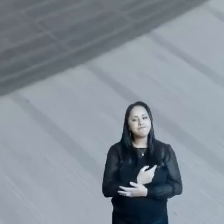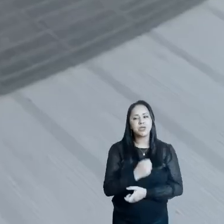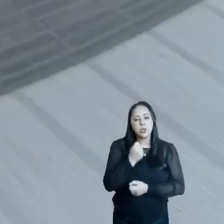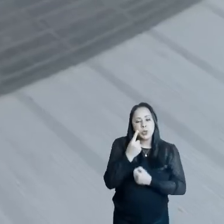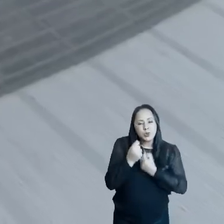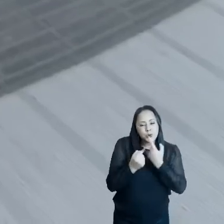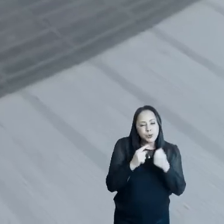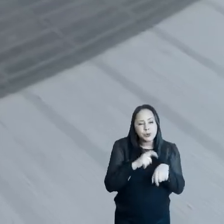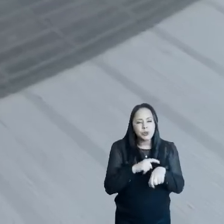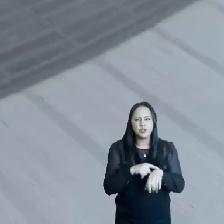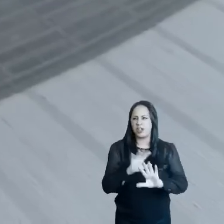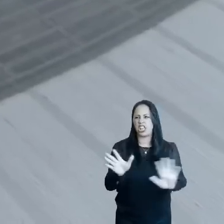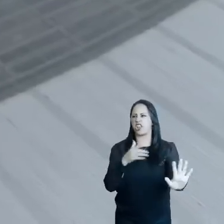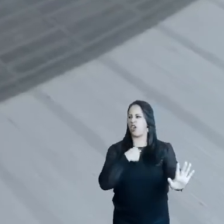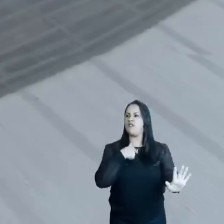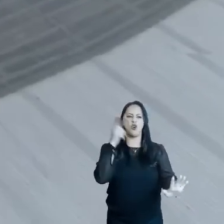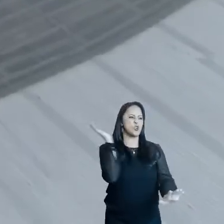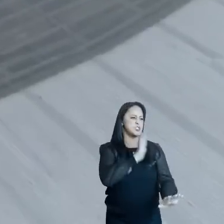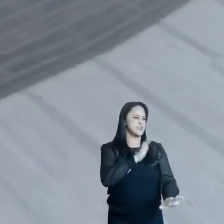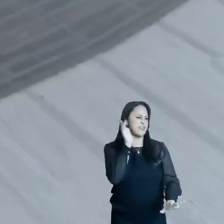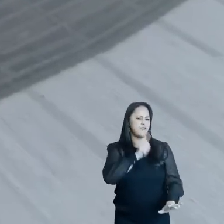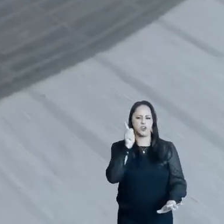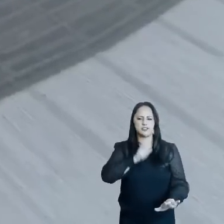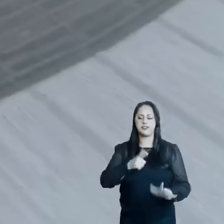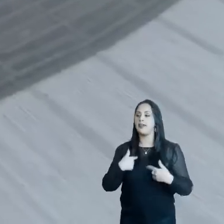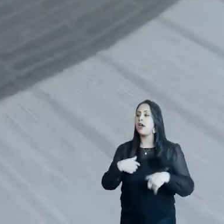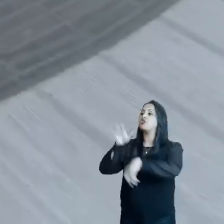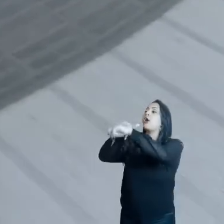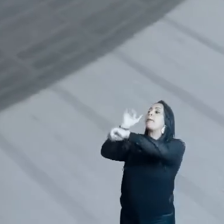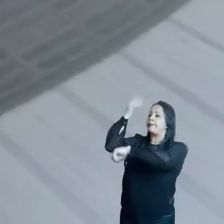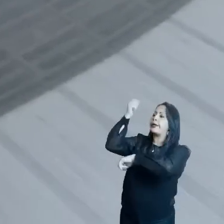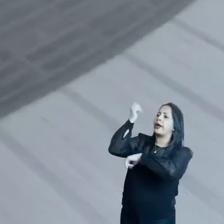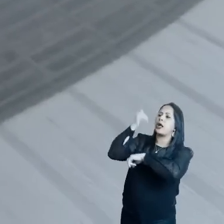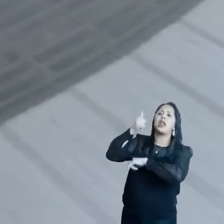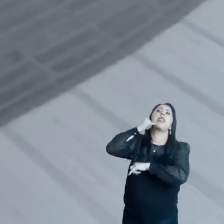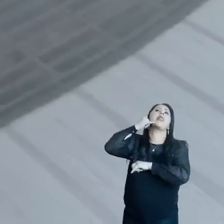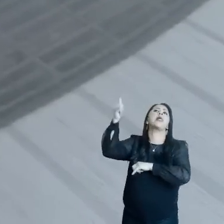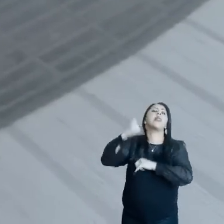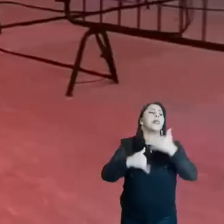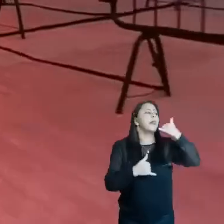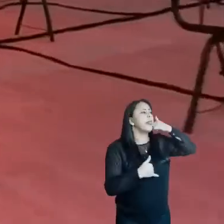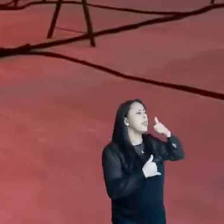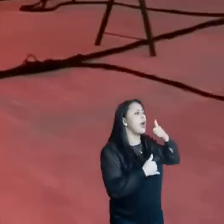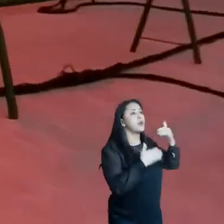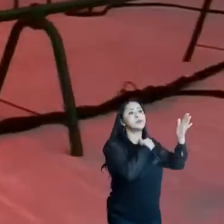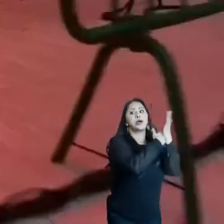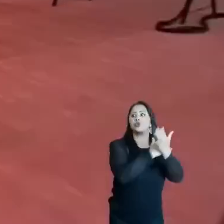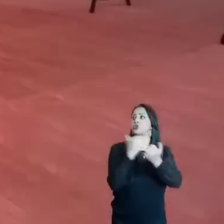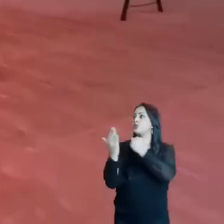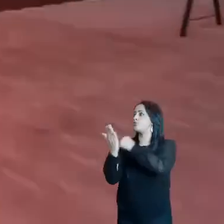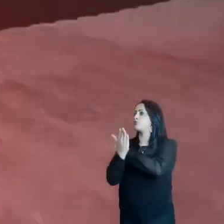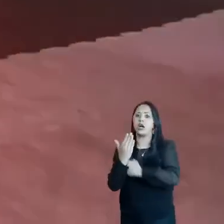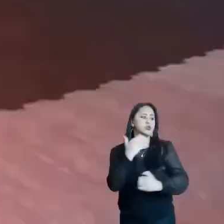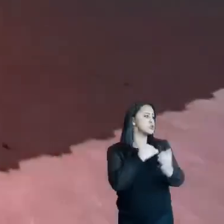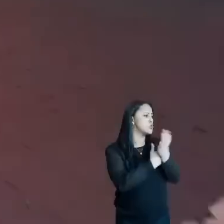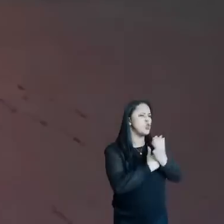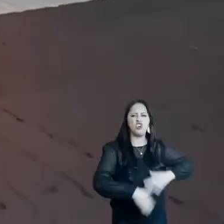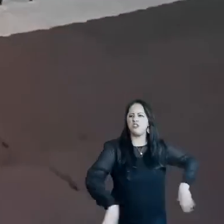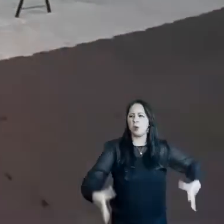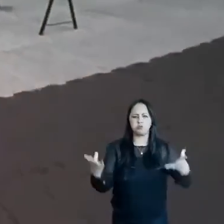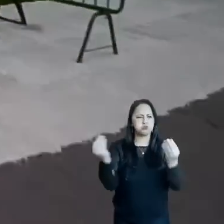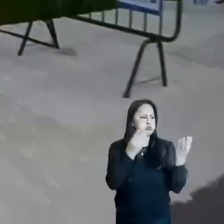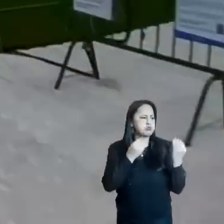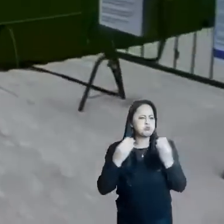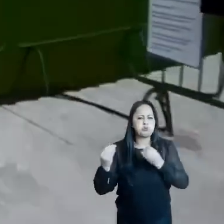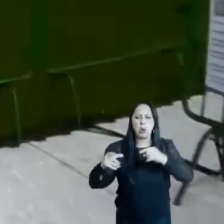tentei, eu mesmo vou dar um jeito aqui, eu vou conversar com meus brothers. Ô, brother, eu liguei para um brother, liguei para o outro, falei, gente, eu preciso da ajuda de vocês, vamos lotar o